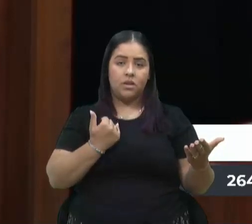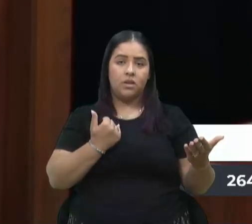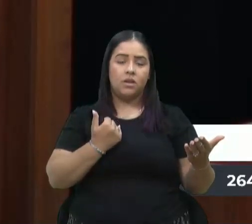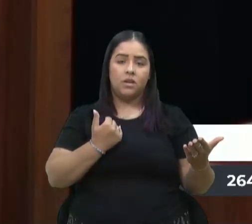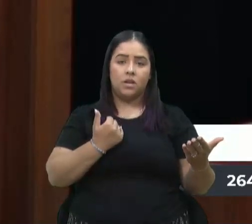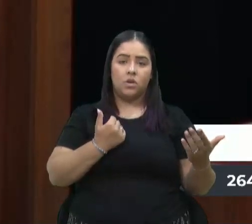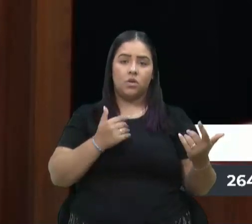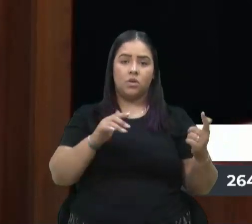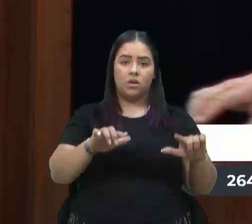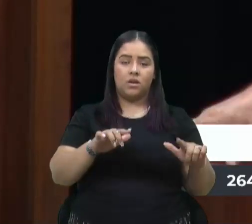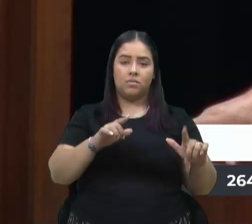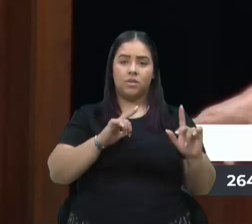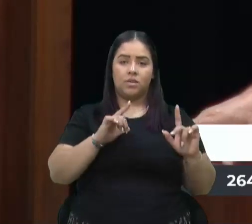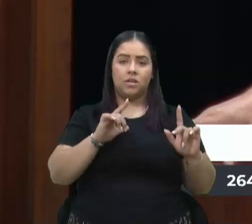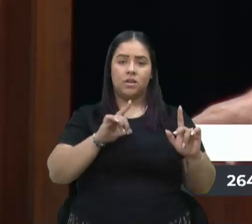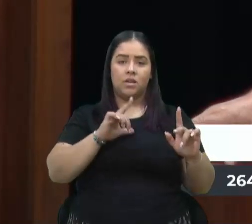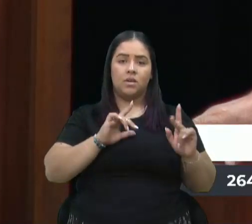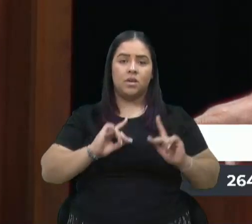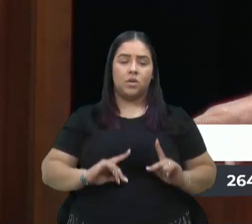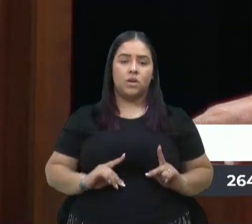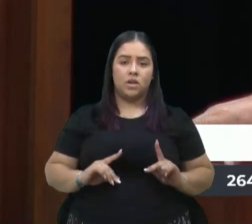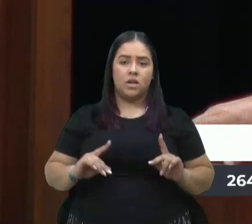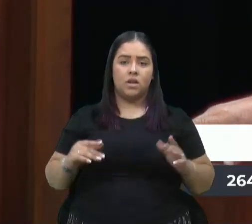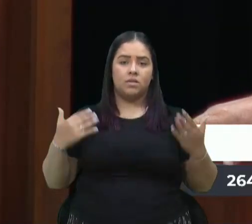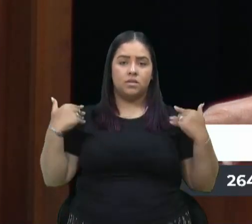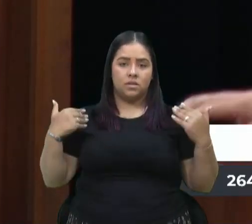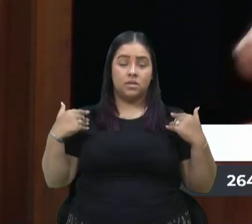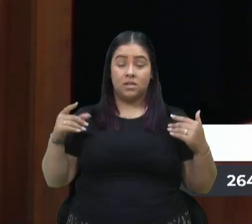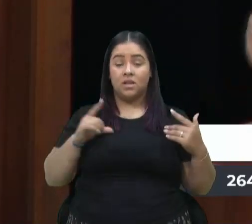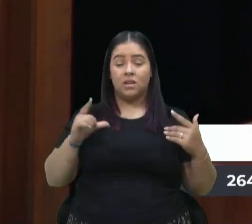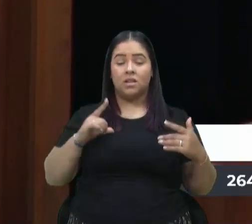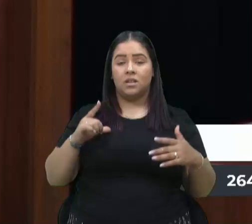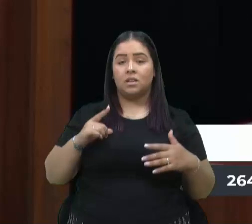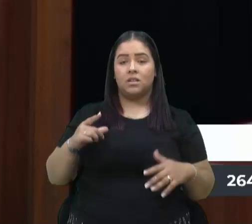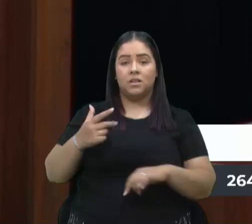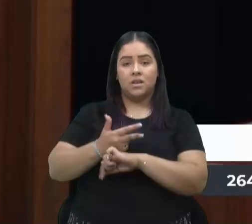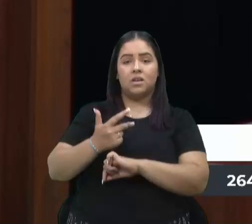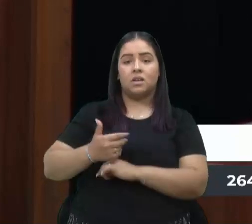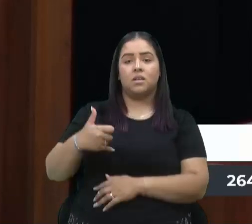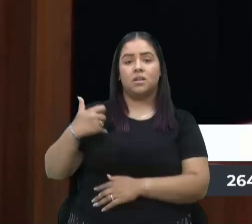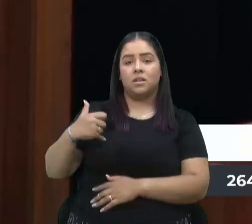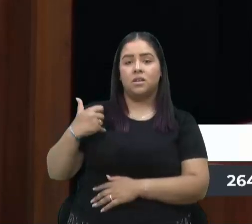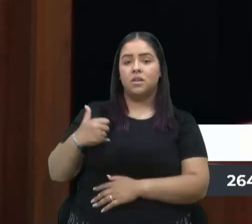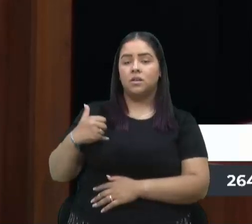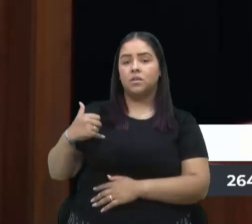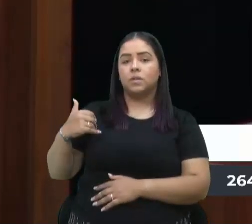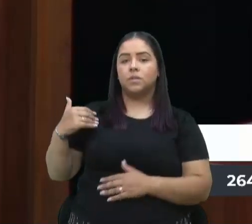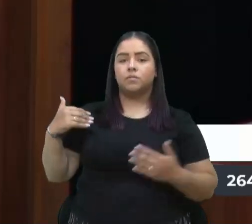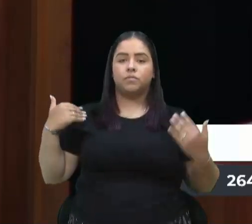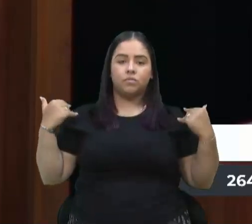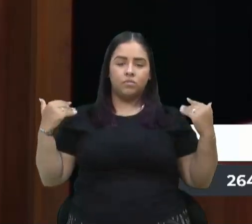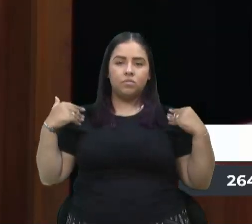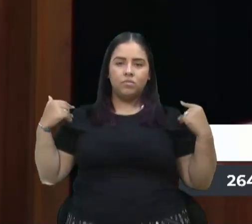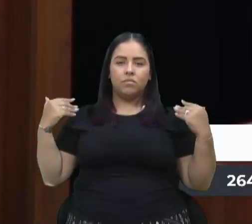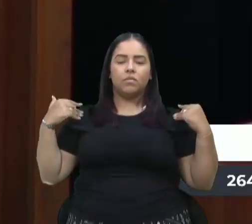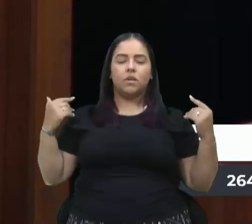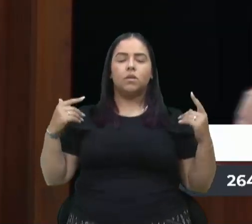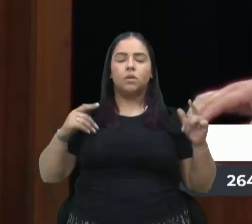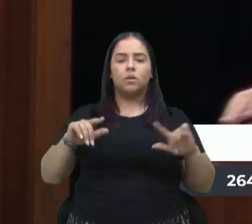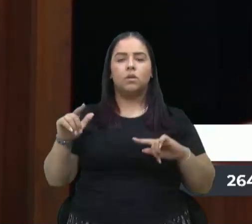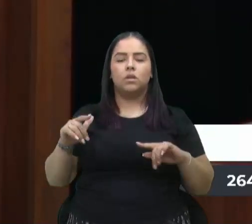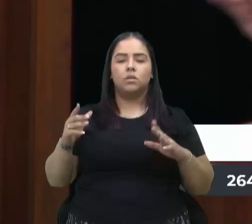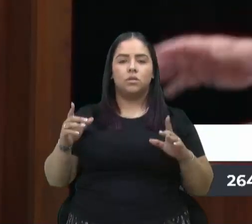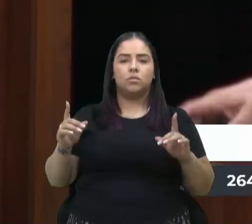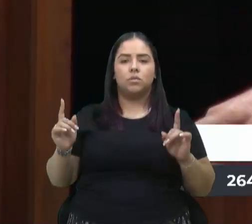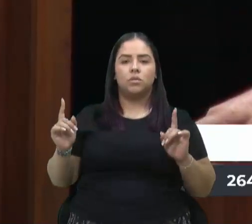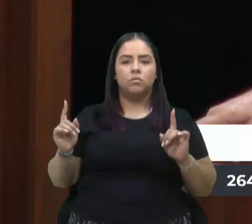trecho onde que as pessoas caminham. De manhã tem umas senhoras caminhando, tem os senhores caminhando. Além do passeio ser muito